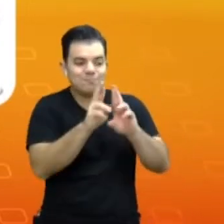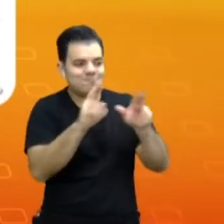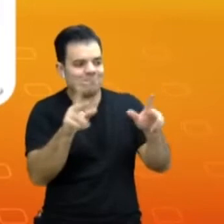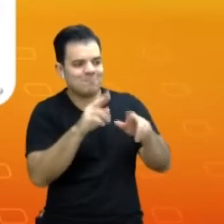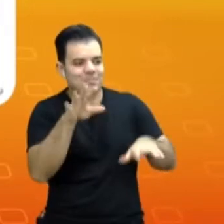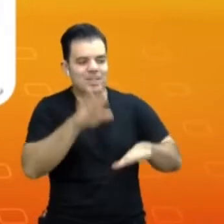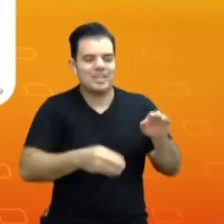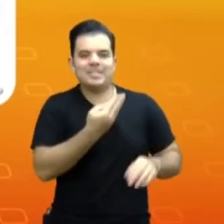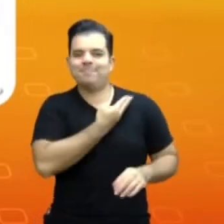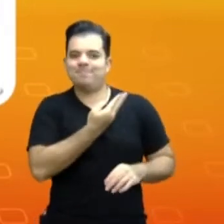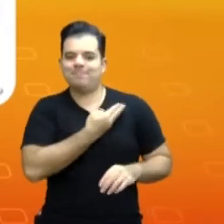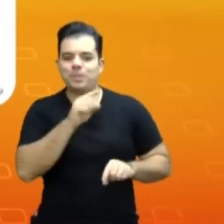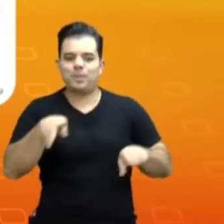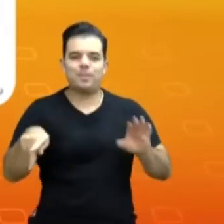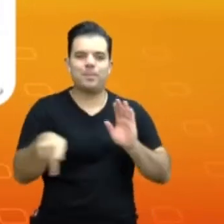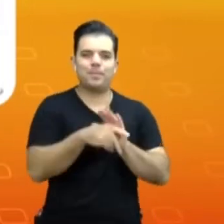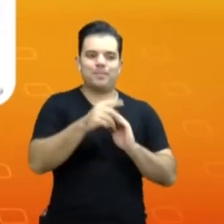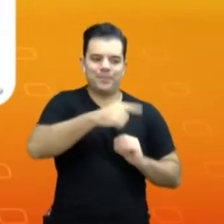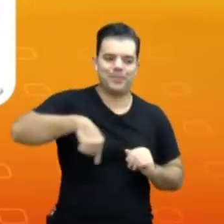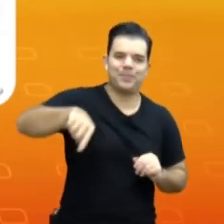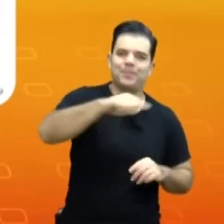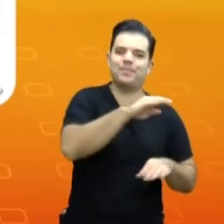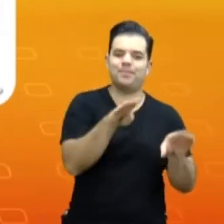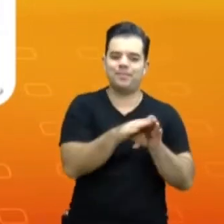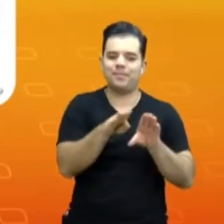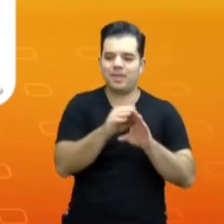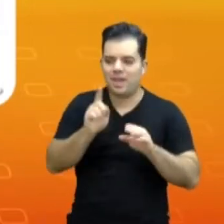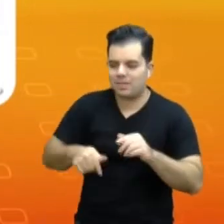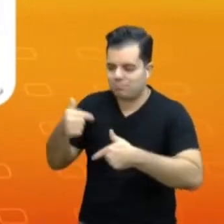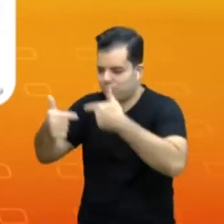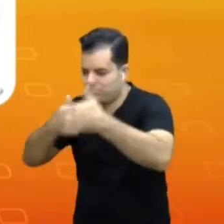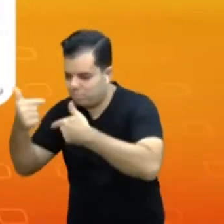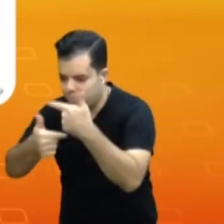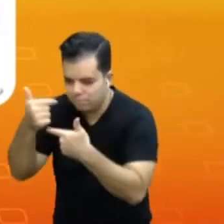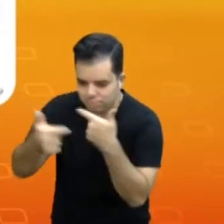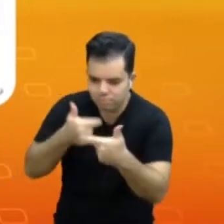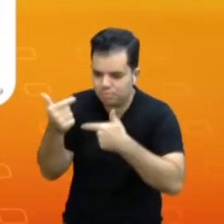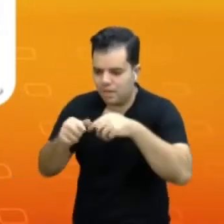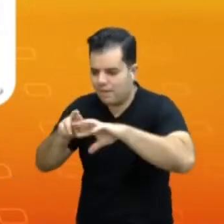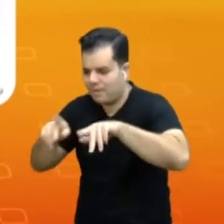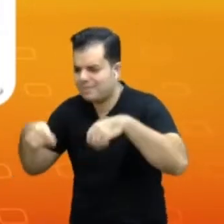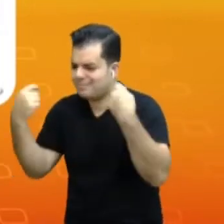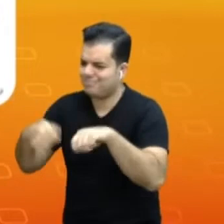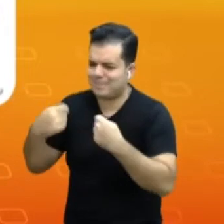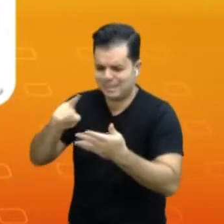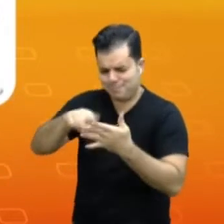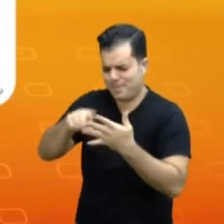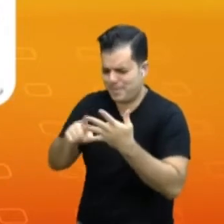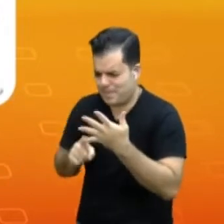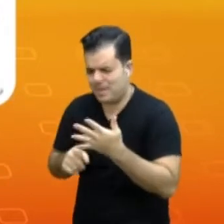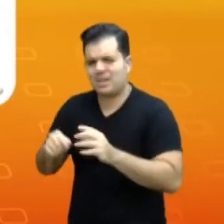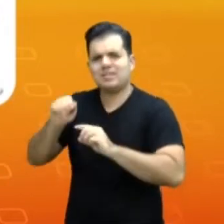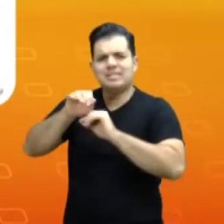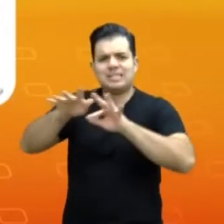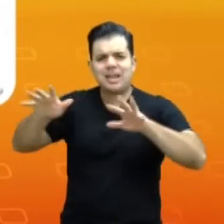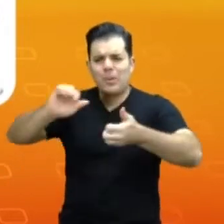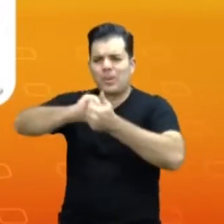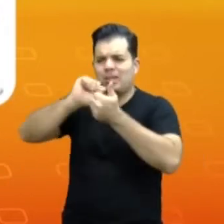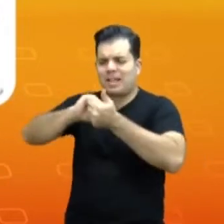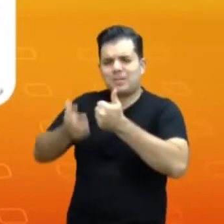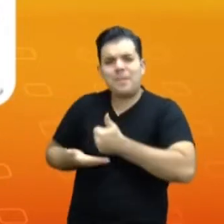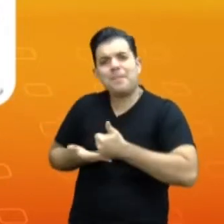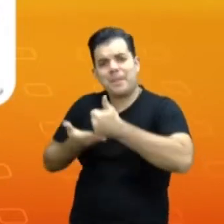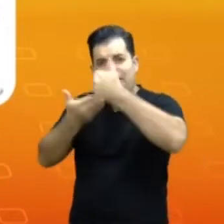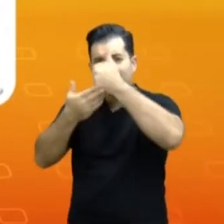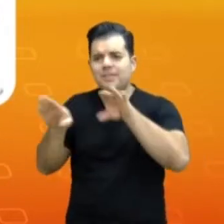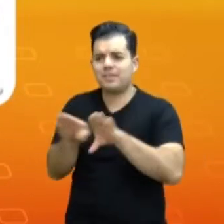divergência amigável entre nós, que estamos gerando sinal e que precisamos de várias coisas para fazer o sinal o melhor possível, ou para